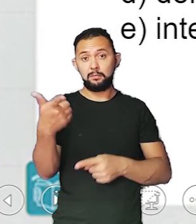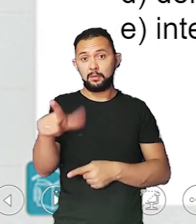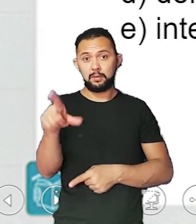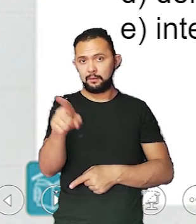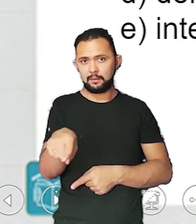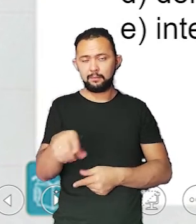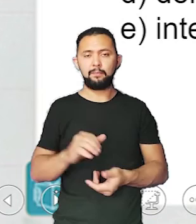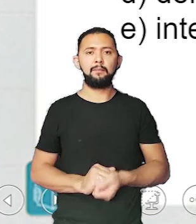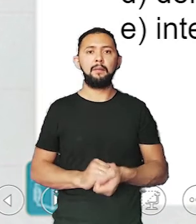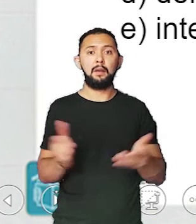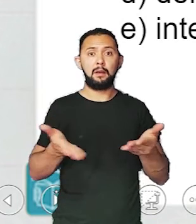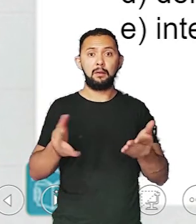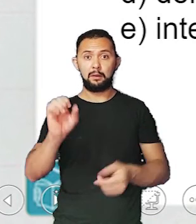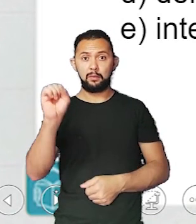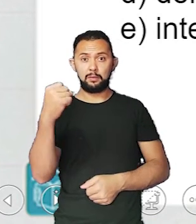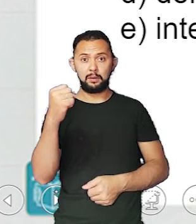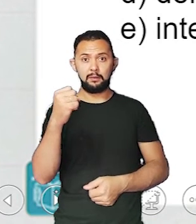a 8ª questão.